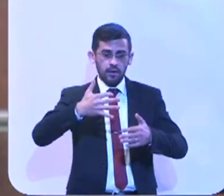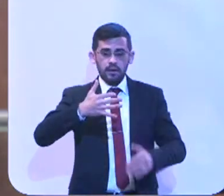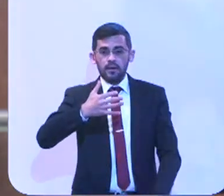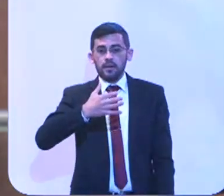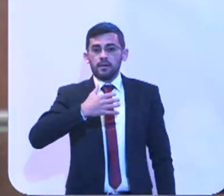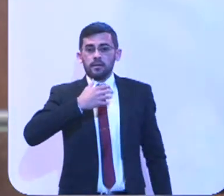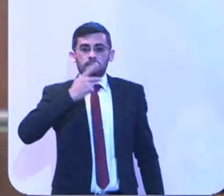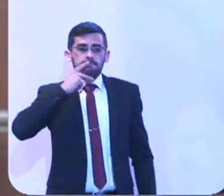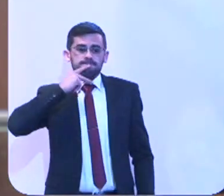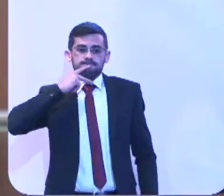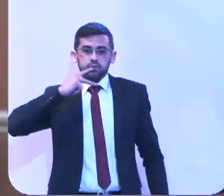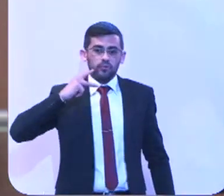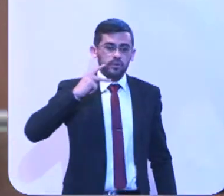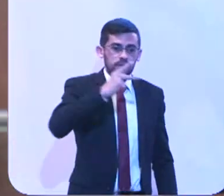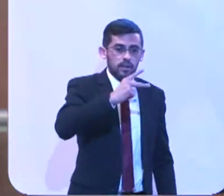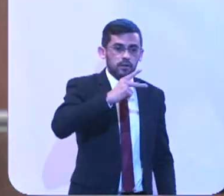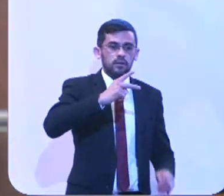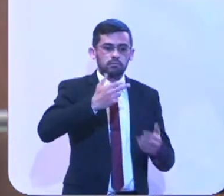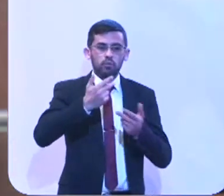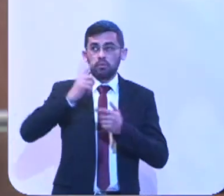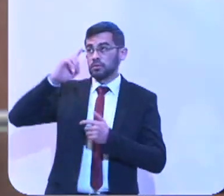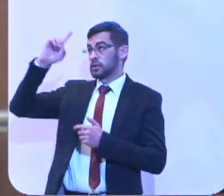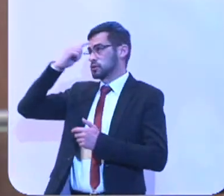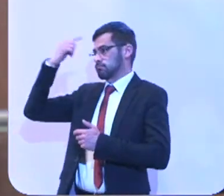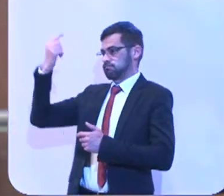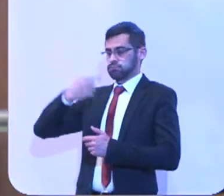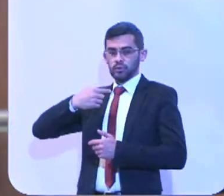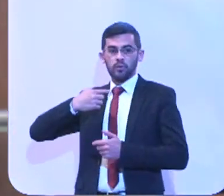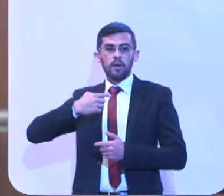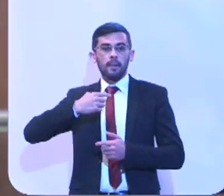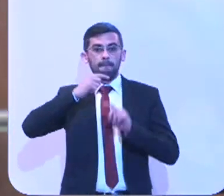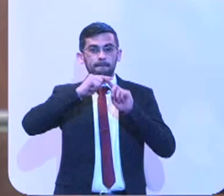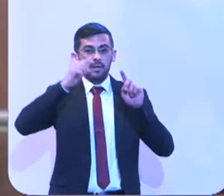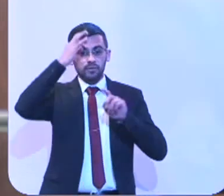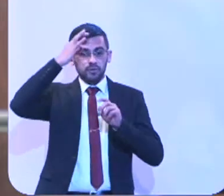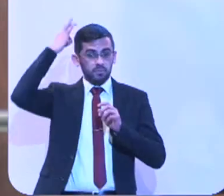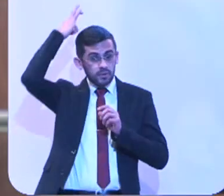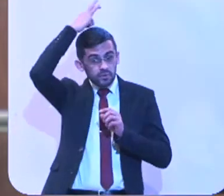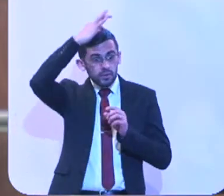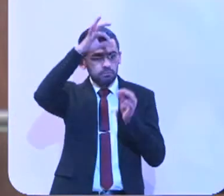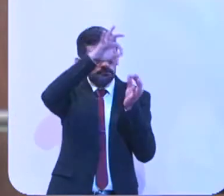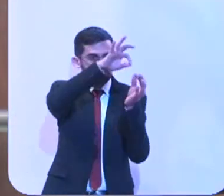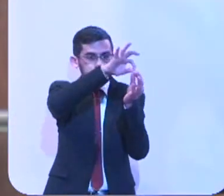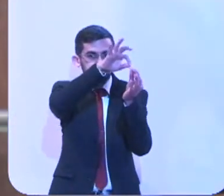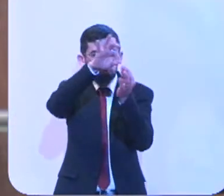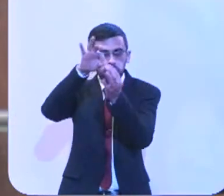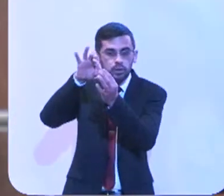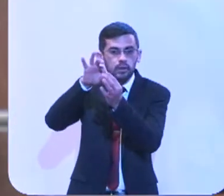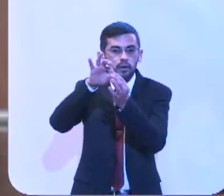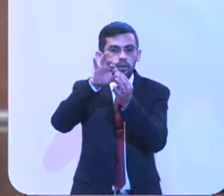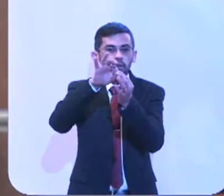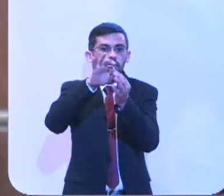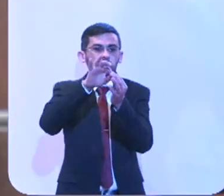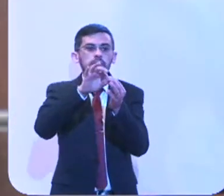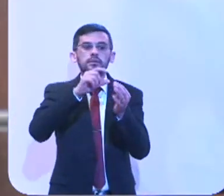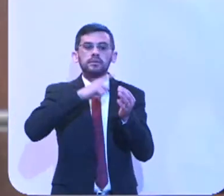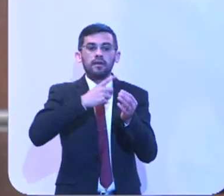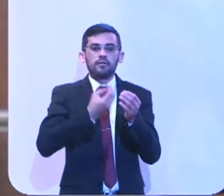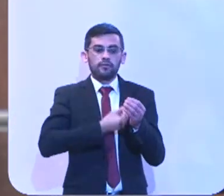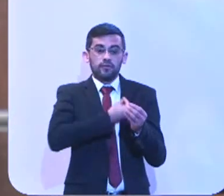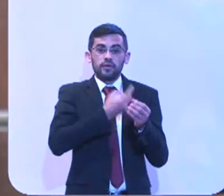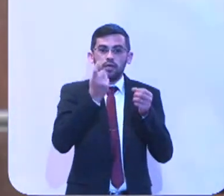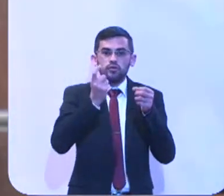profetizei conforme a ordem recebida. O Espírito entrou neles, eles receberam